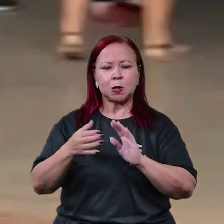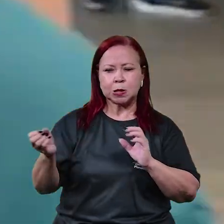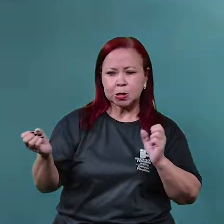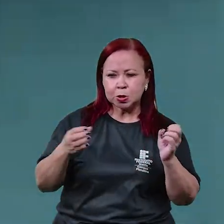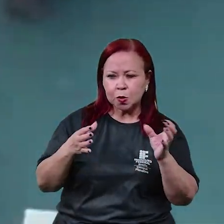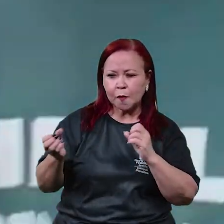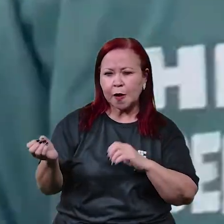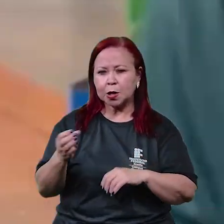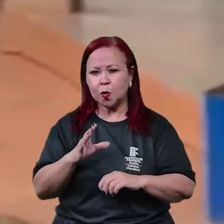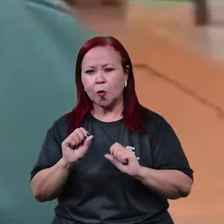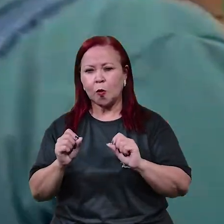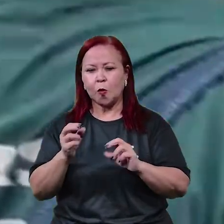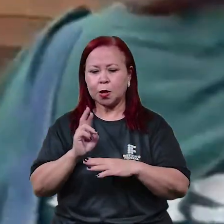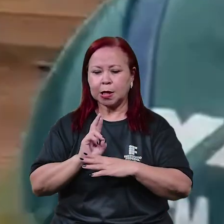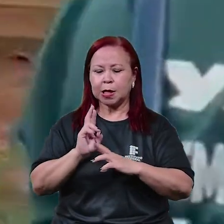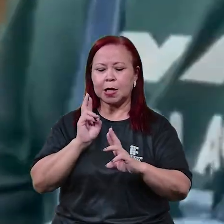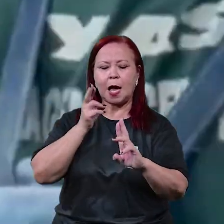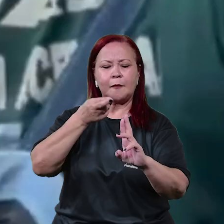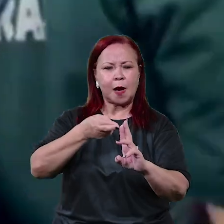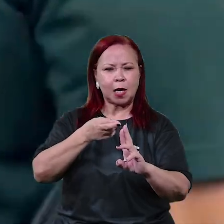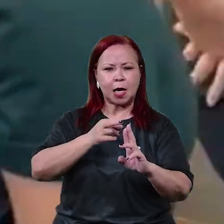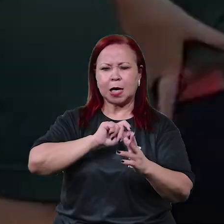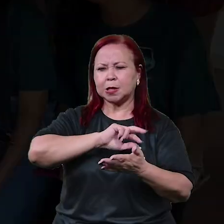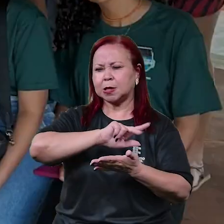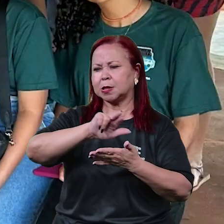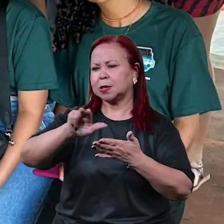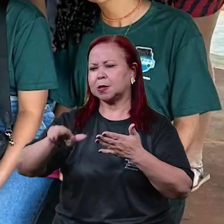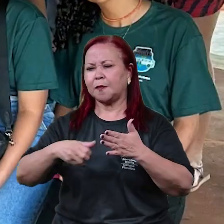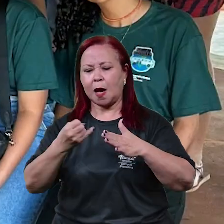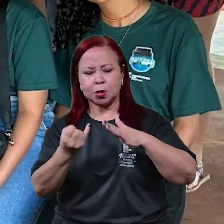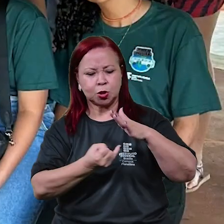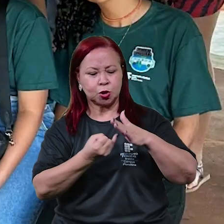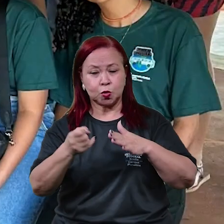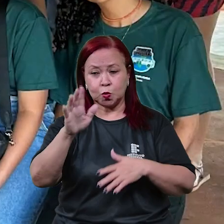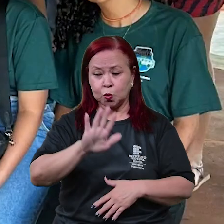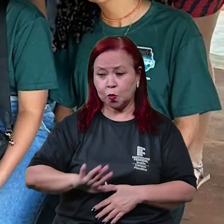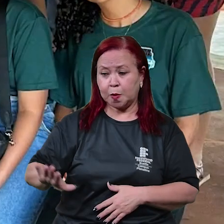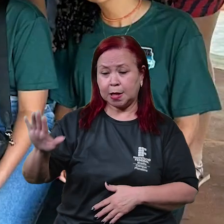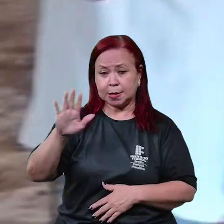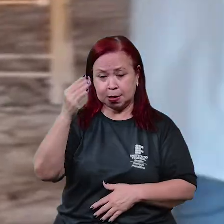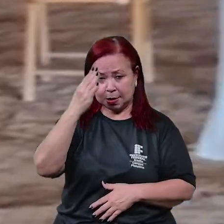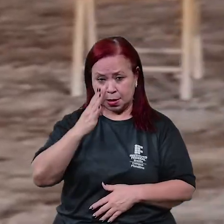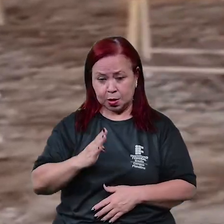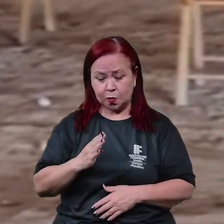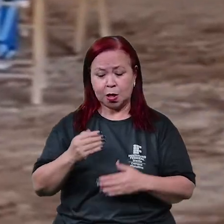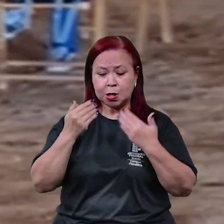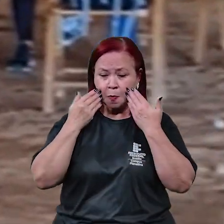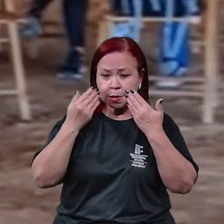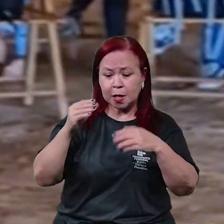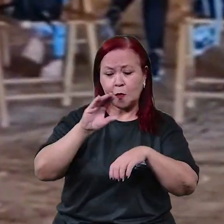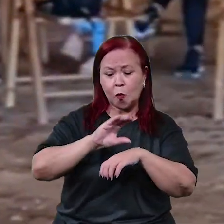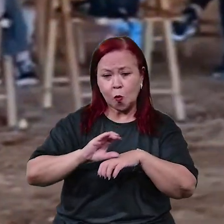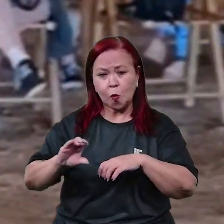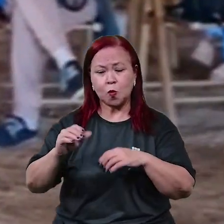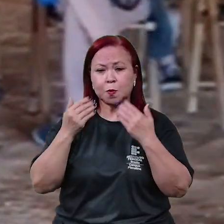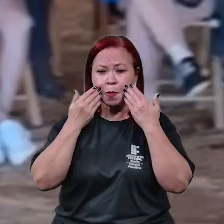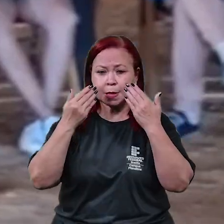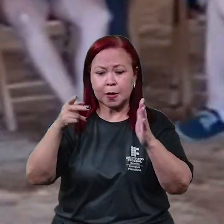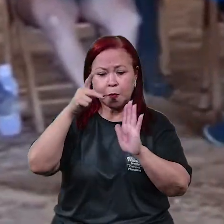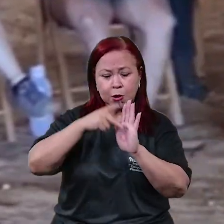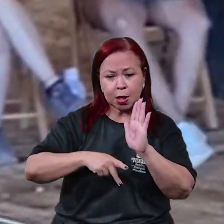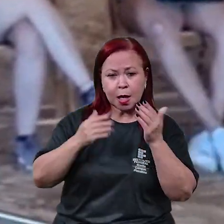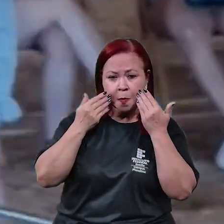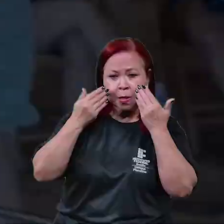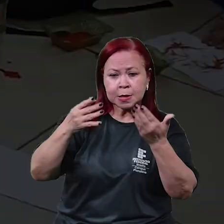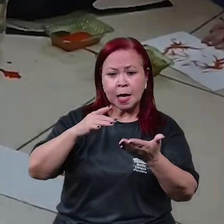proposta né, mais inovadora, que é referência em vários institutos no Brasil. E a gente apresentava o curso,